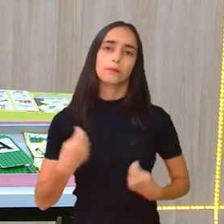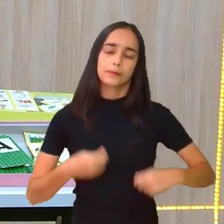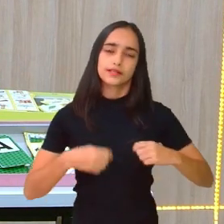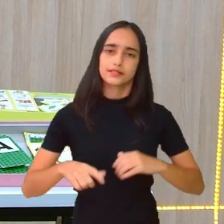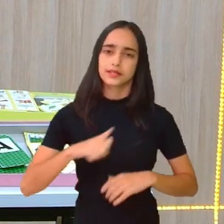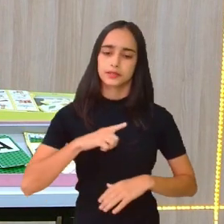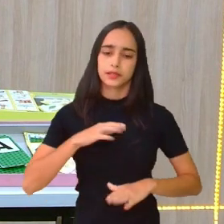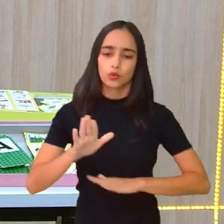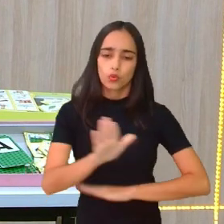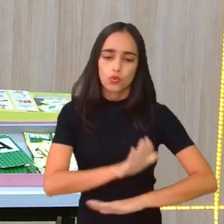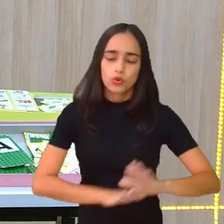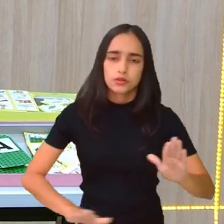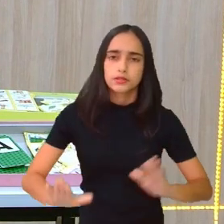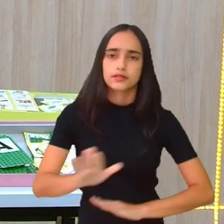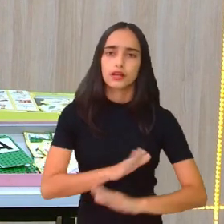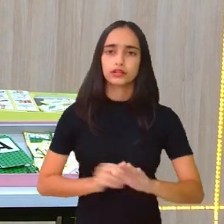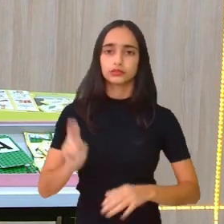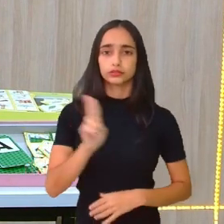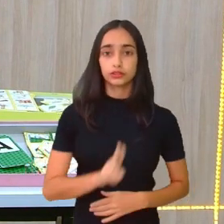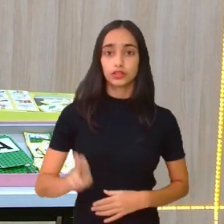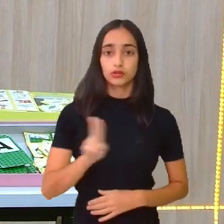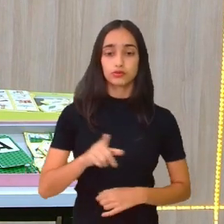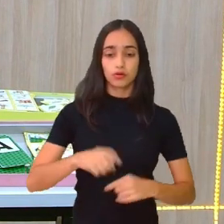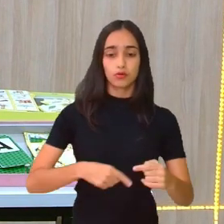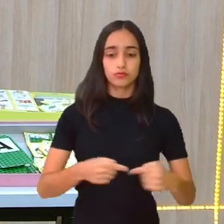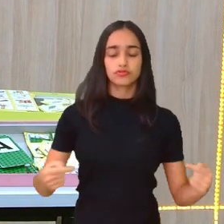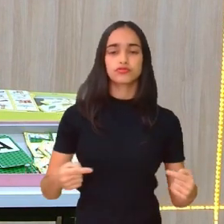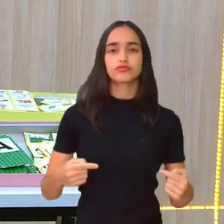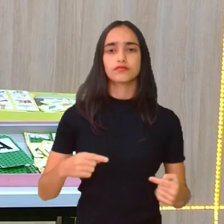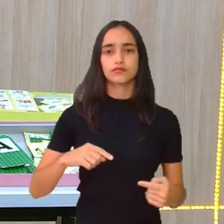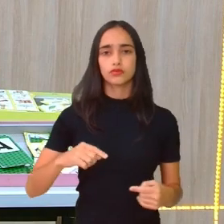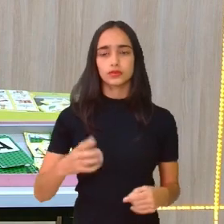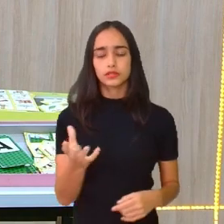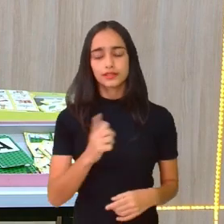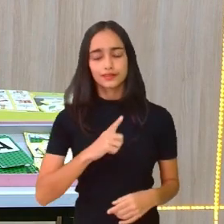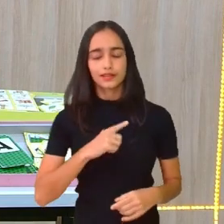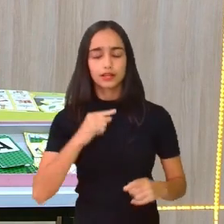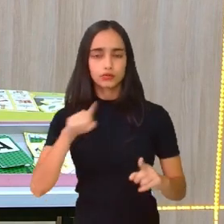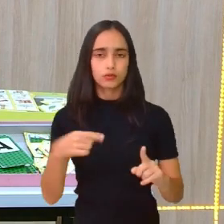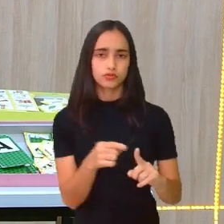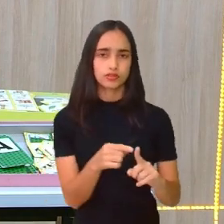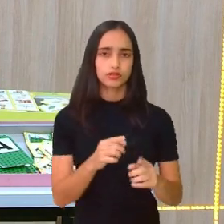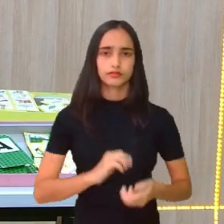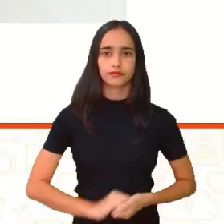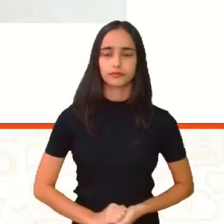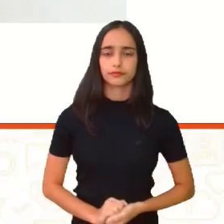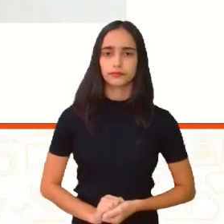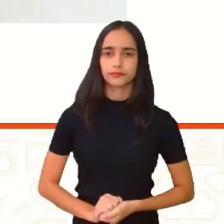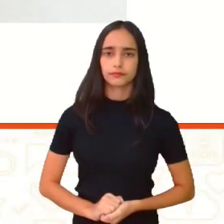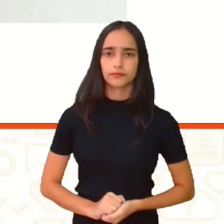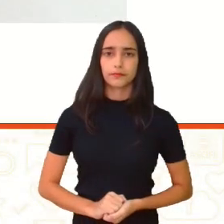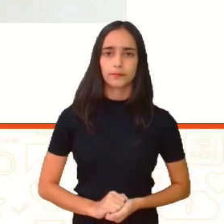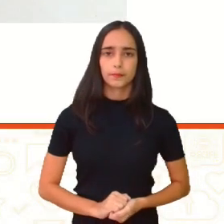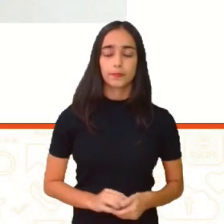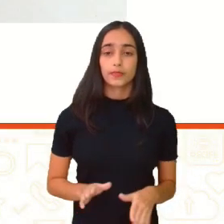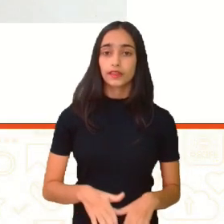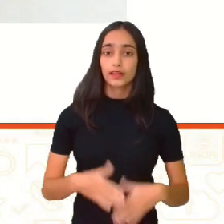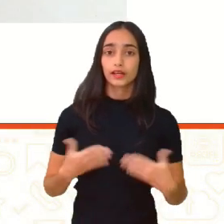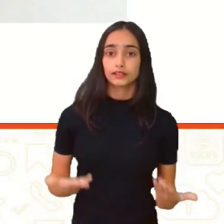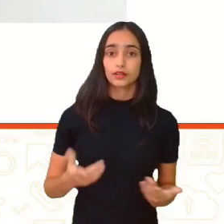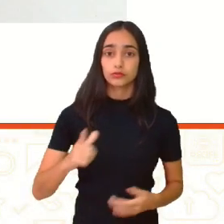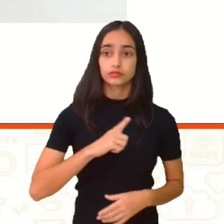recurso e, de verdade, utilizar o recurso com um propósito. Mas vamos voltar para a dislexia. Então, a gente